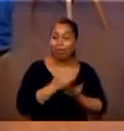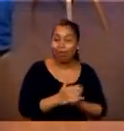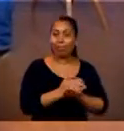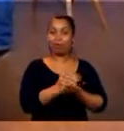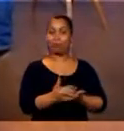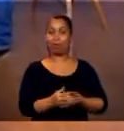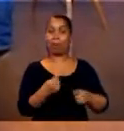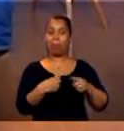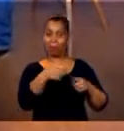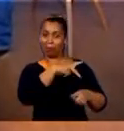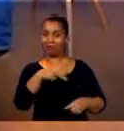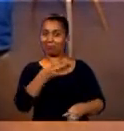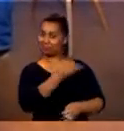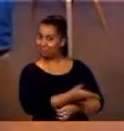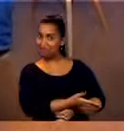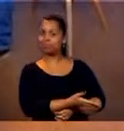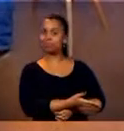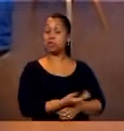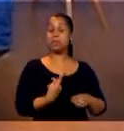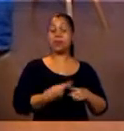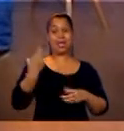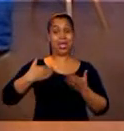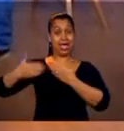gente trabalhava muito